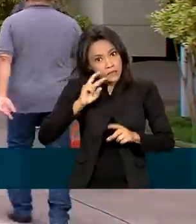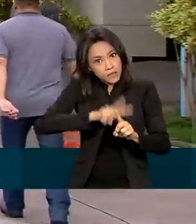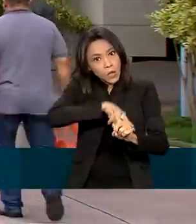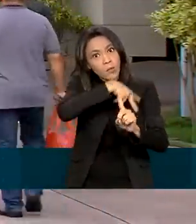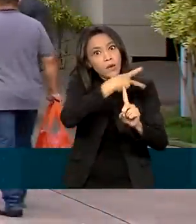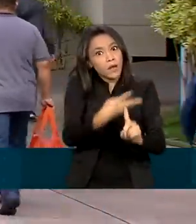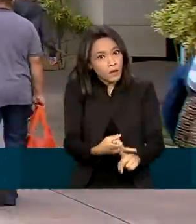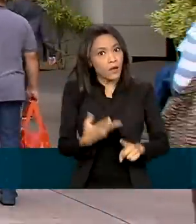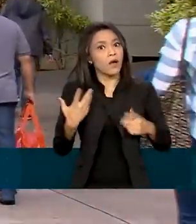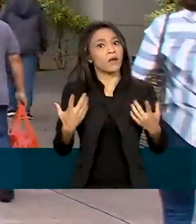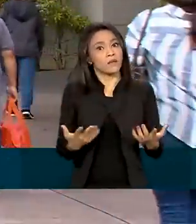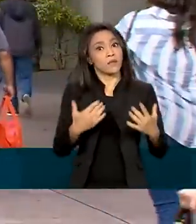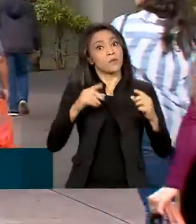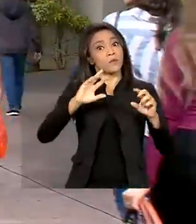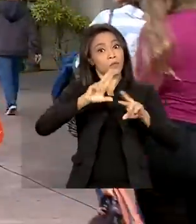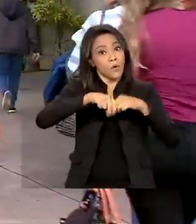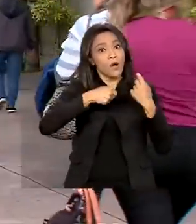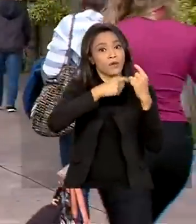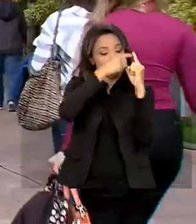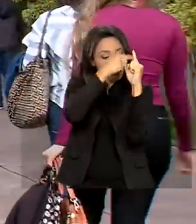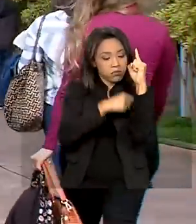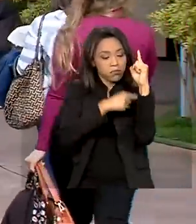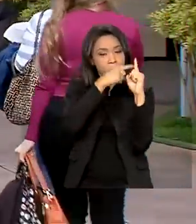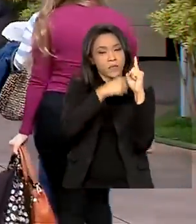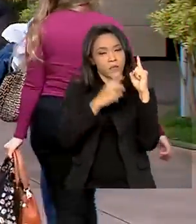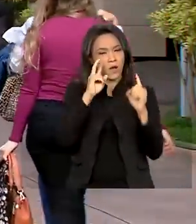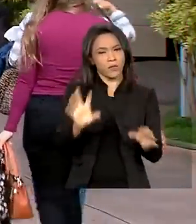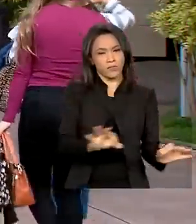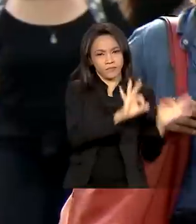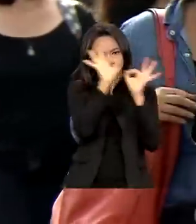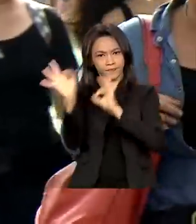está mais baixa. Vamos conferir os detalhes na reportagem.